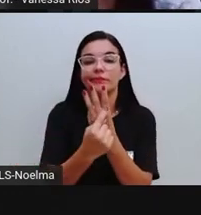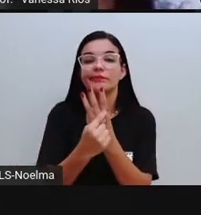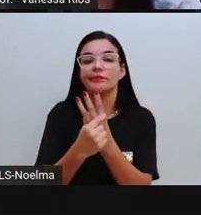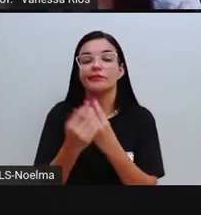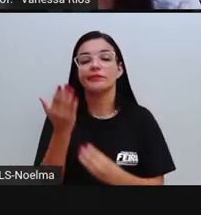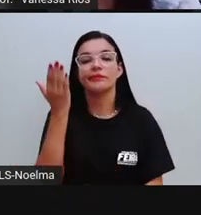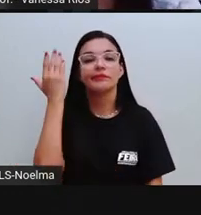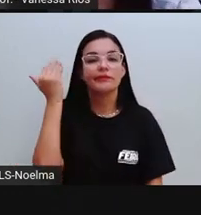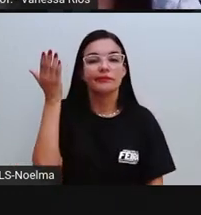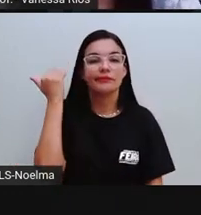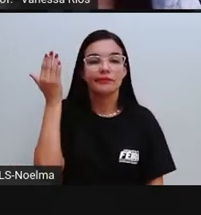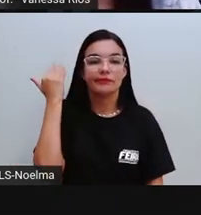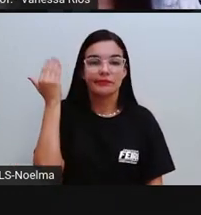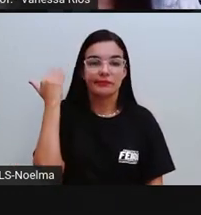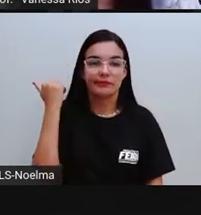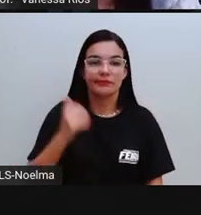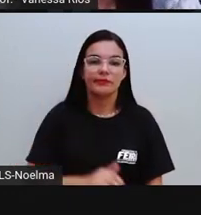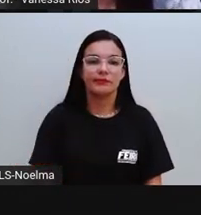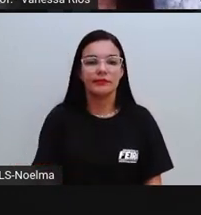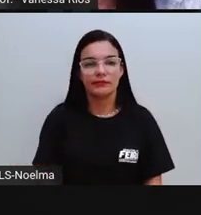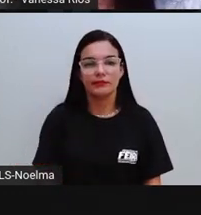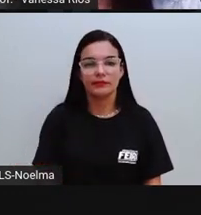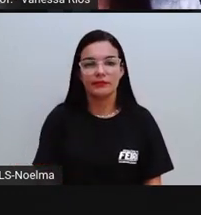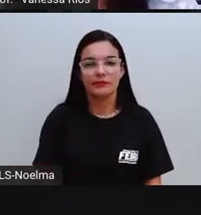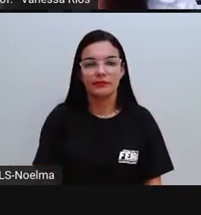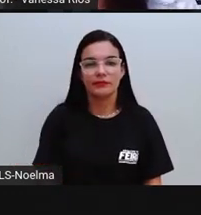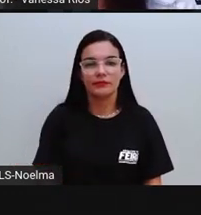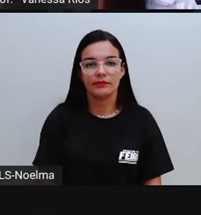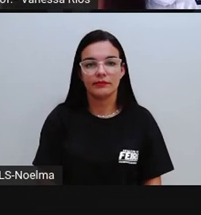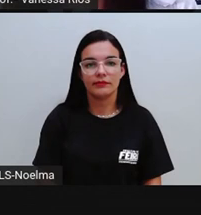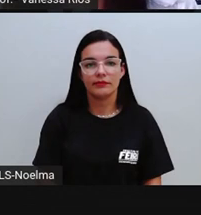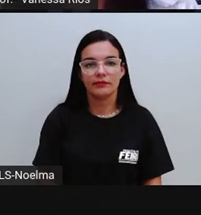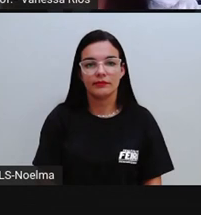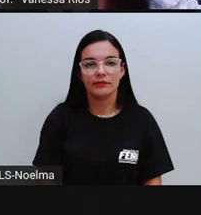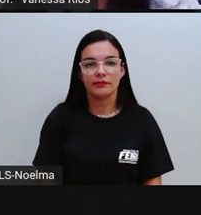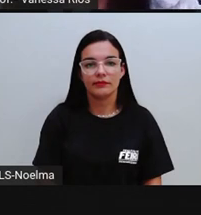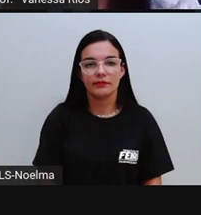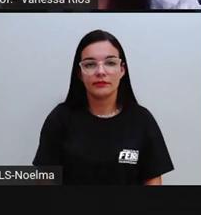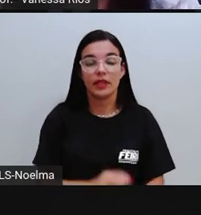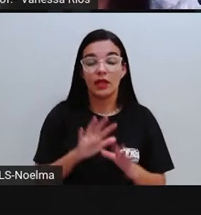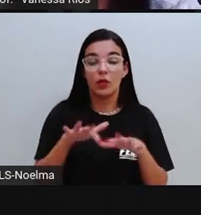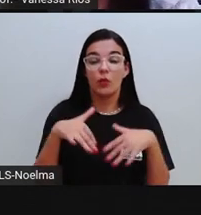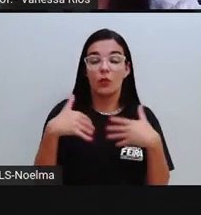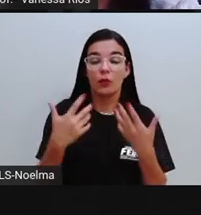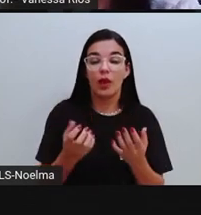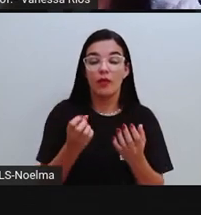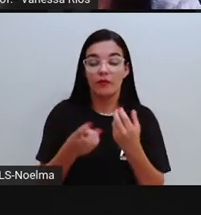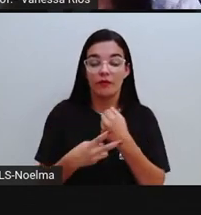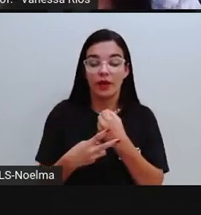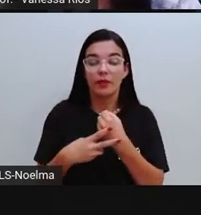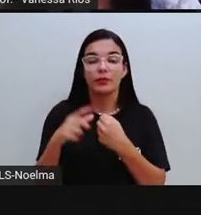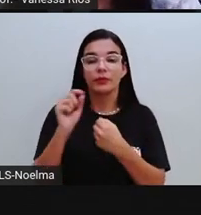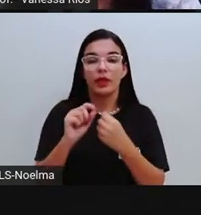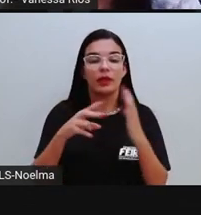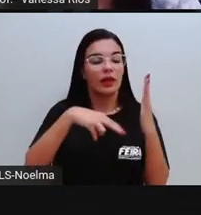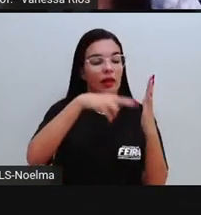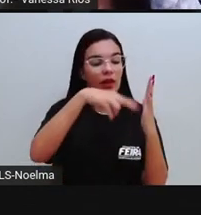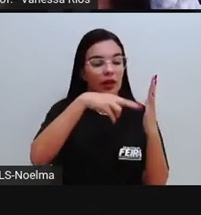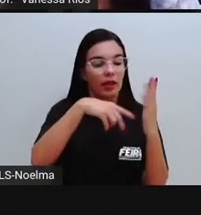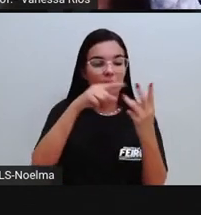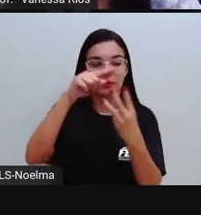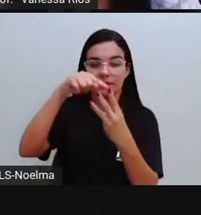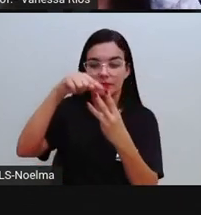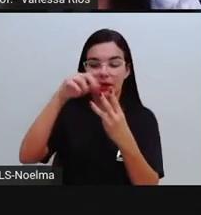tempo aqui é o tempo passado. Então, quais foram os verbos que ficaram no passado? Olha, leu,